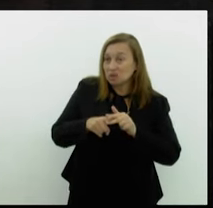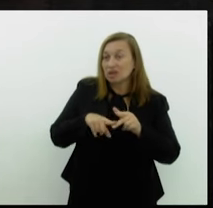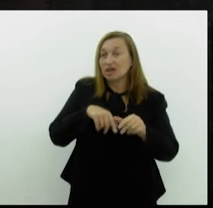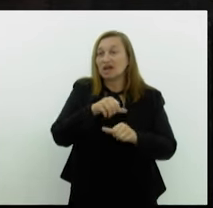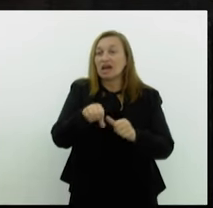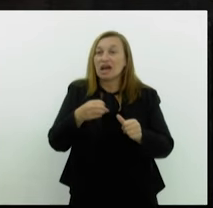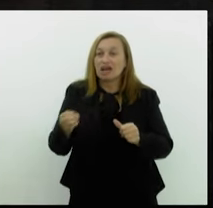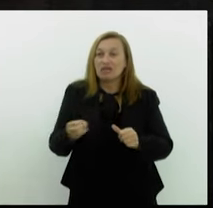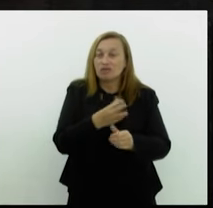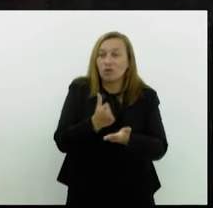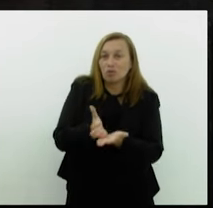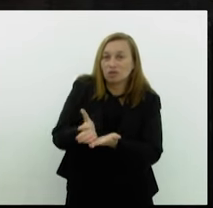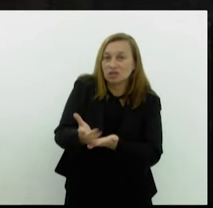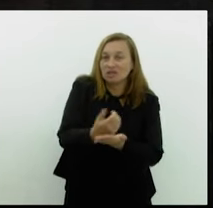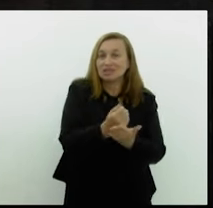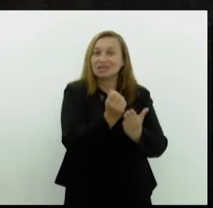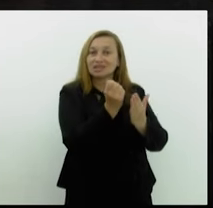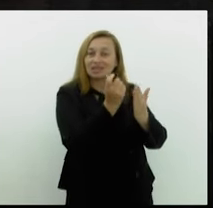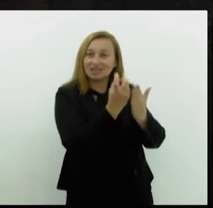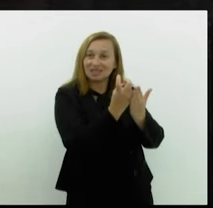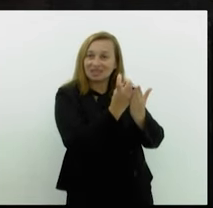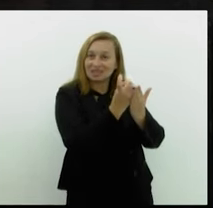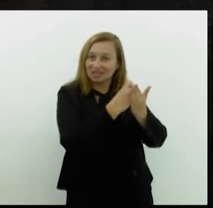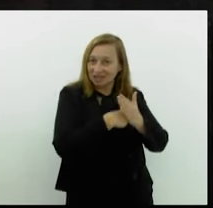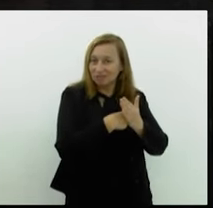reforma tributária.